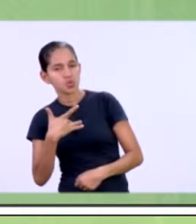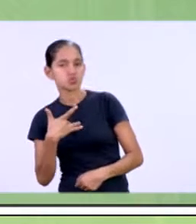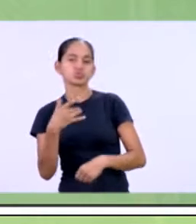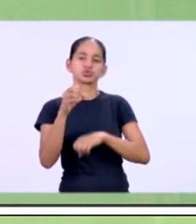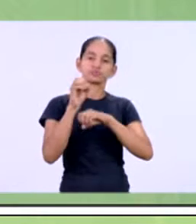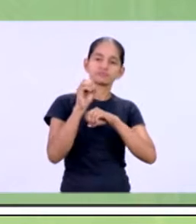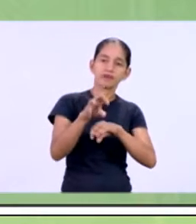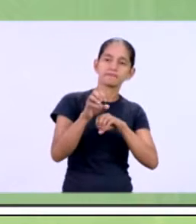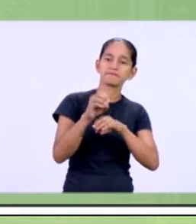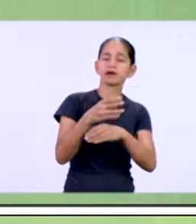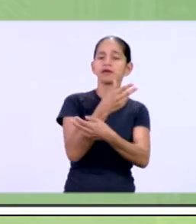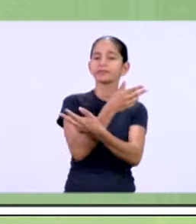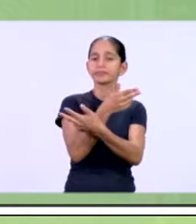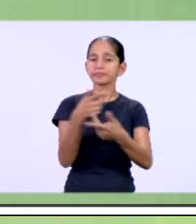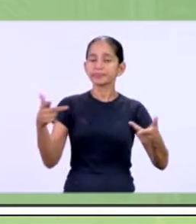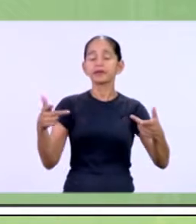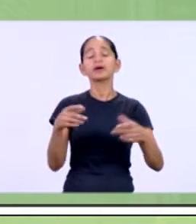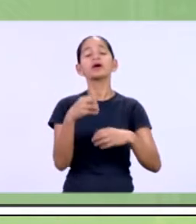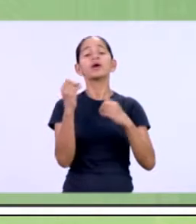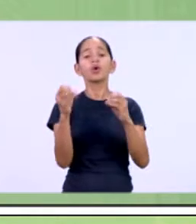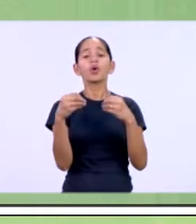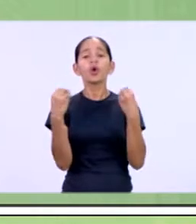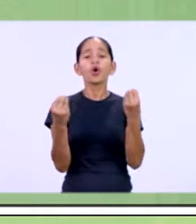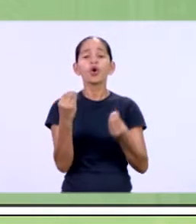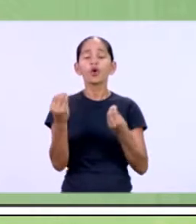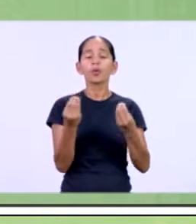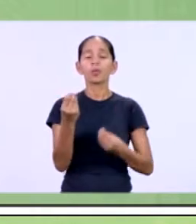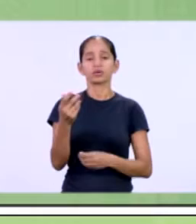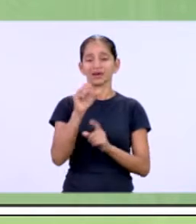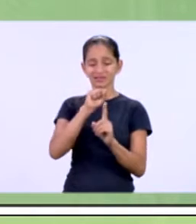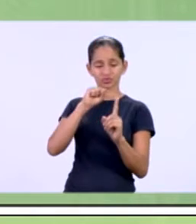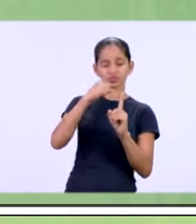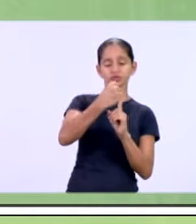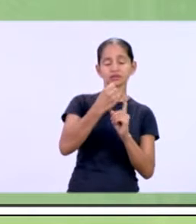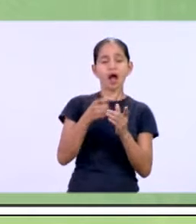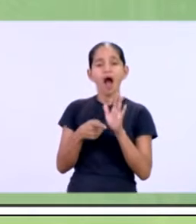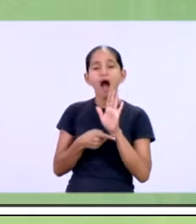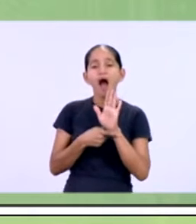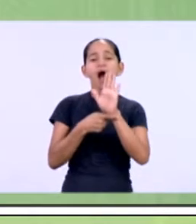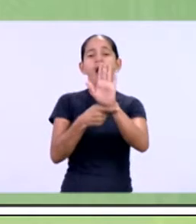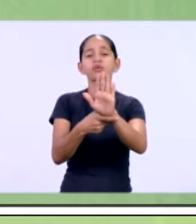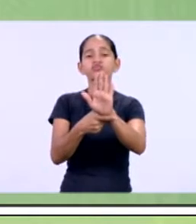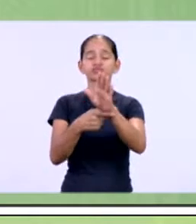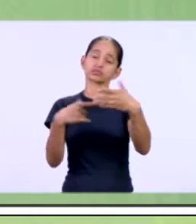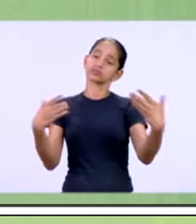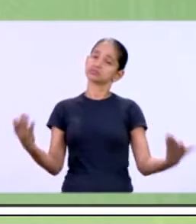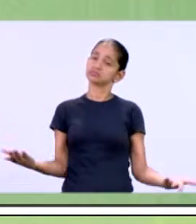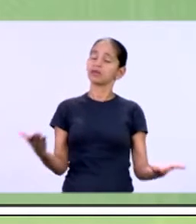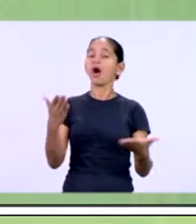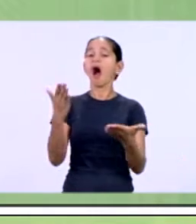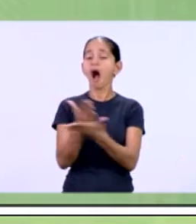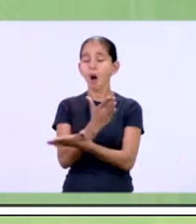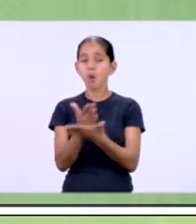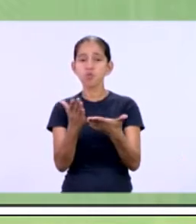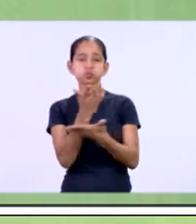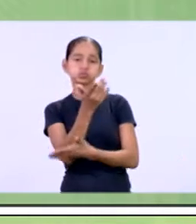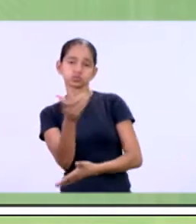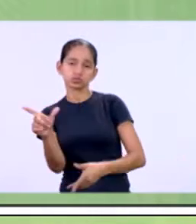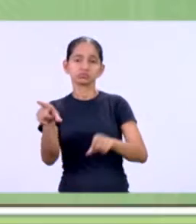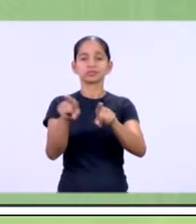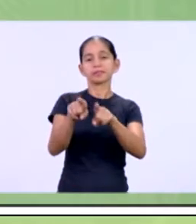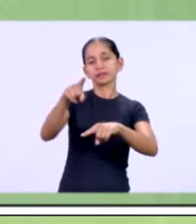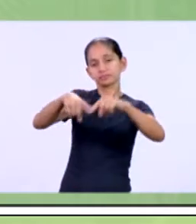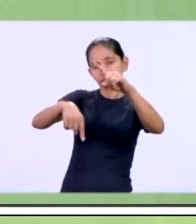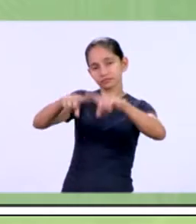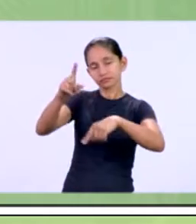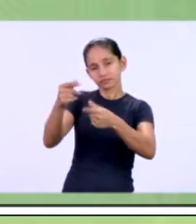segurança. E de que forma que a sociedade financia isso, né? ICMS, RPJ, ISS e os outros demais tributos. Então